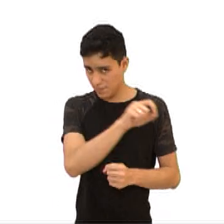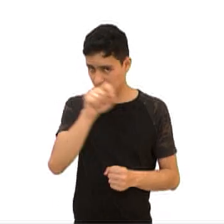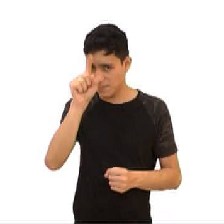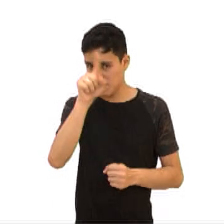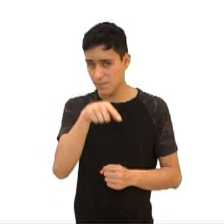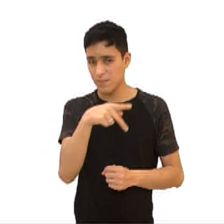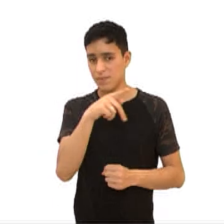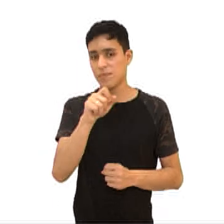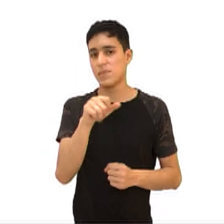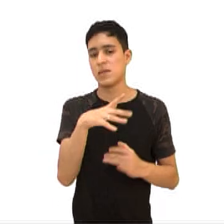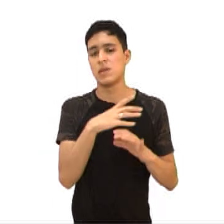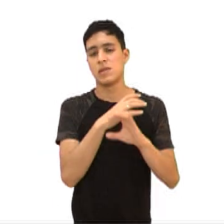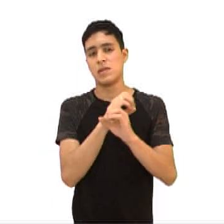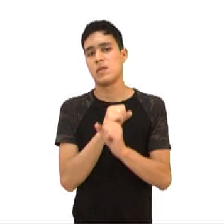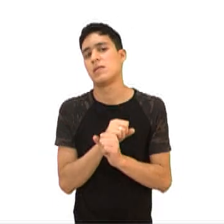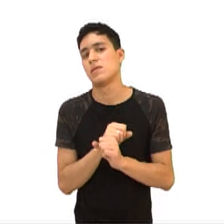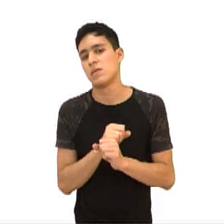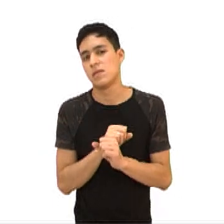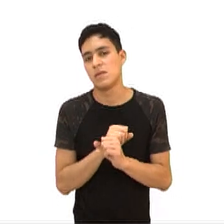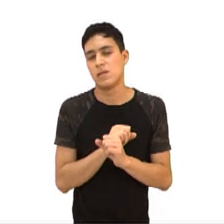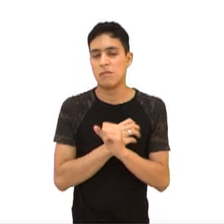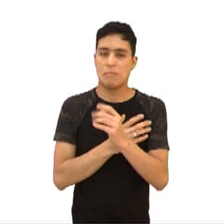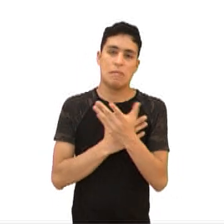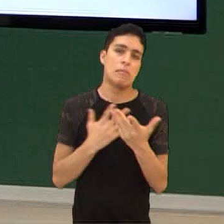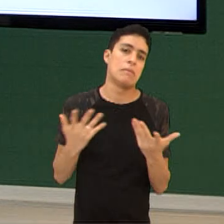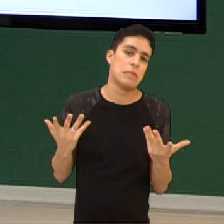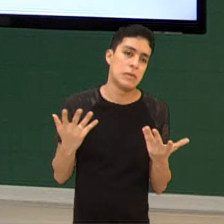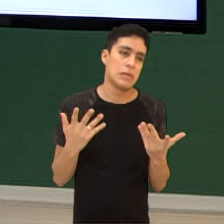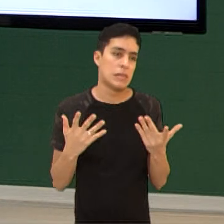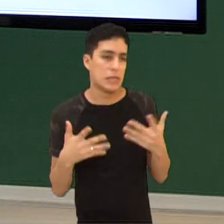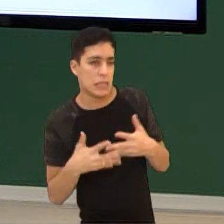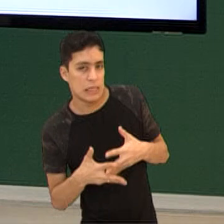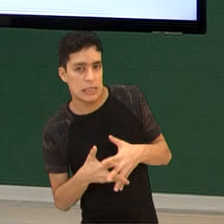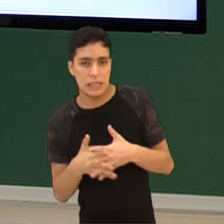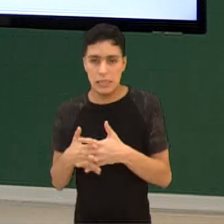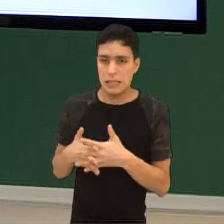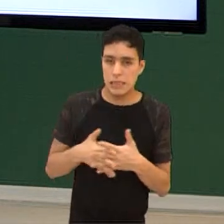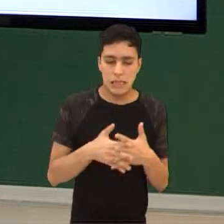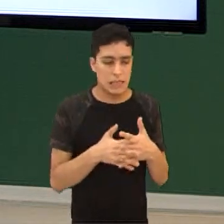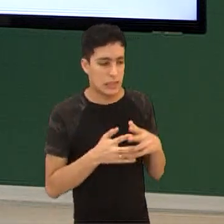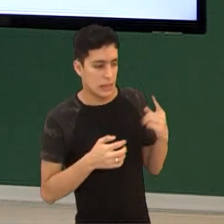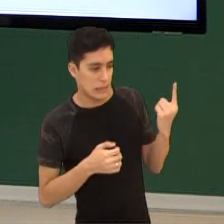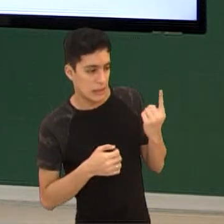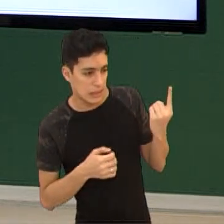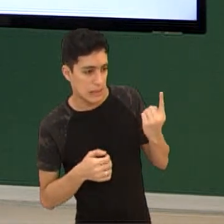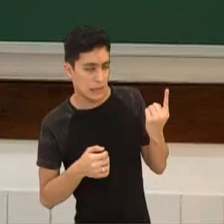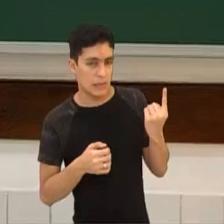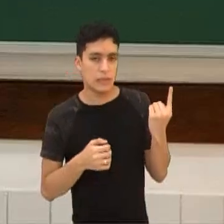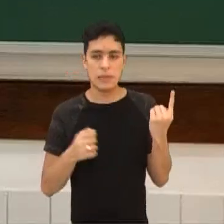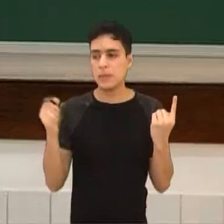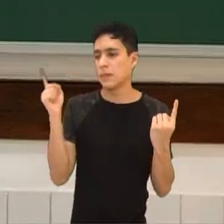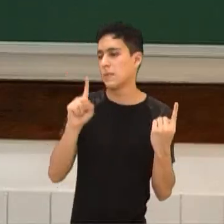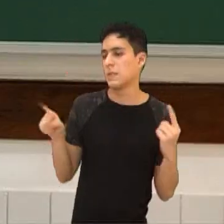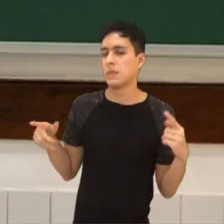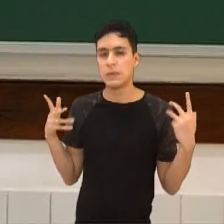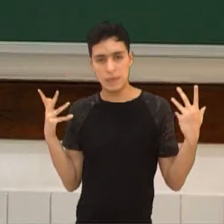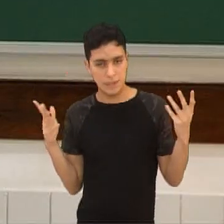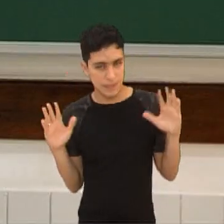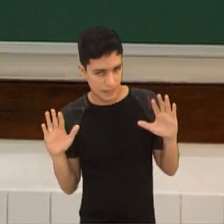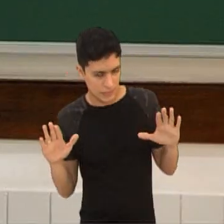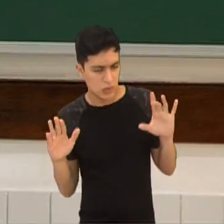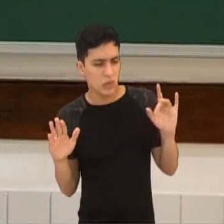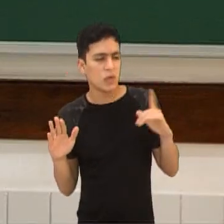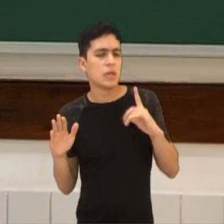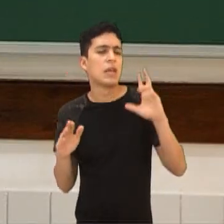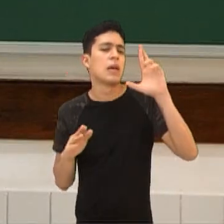PA será de... Você falou, professor? Aí complicou, né? Cadê o primeiro termo? Cadê o último termo? Só